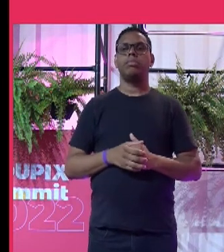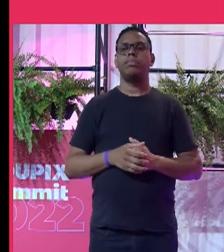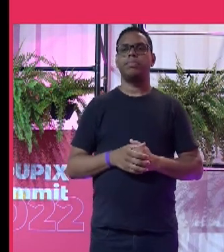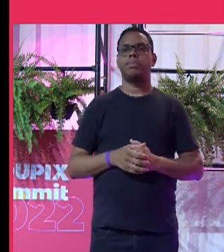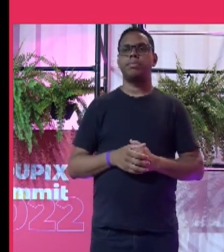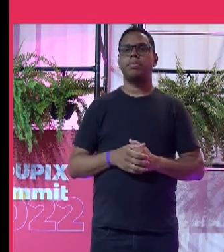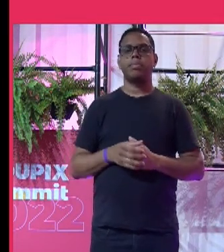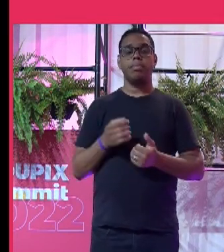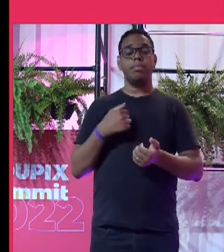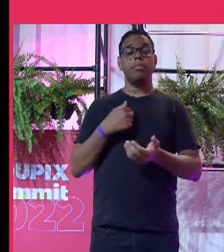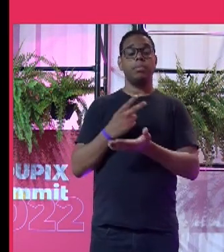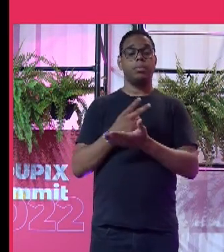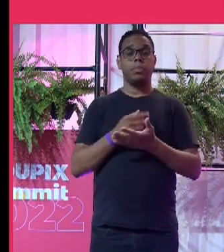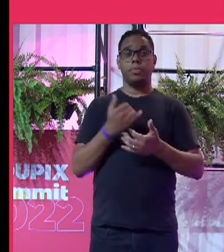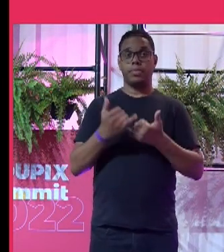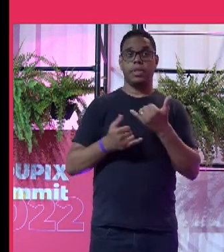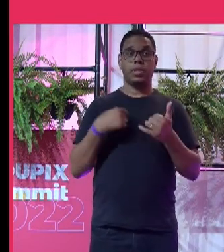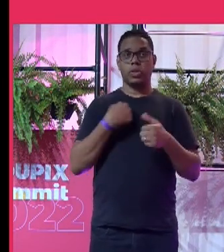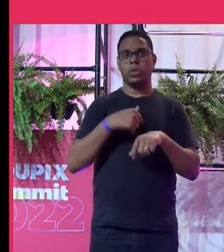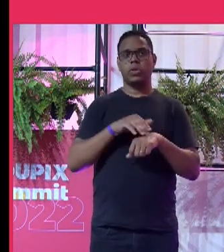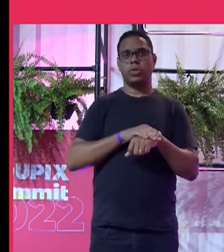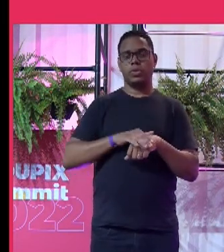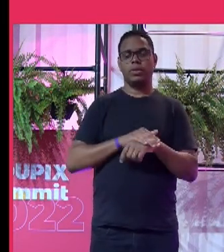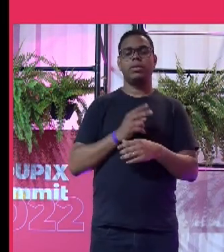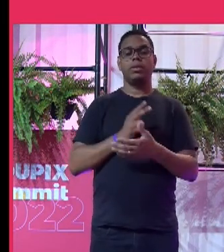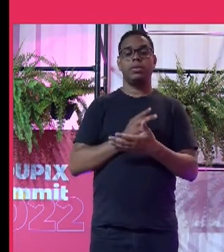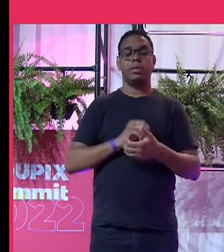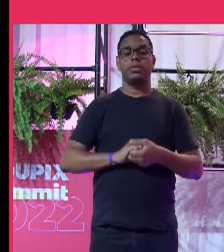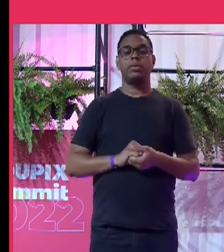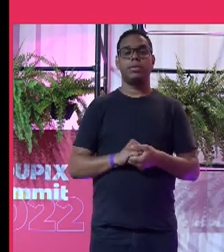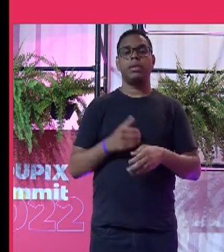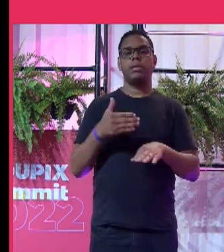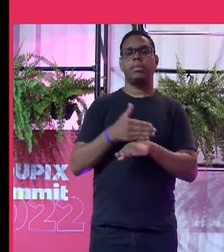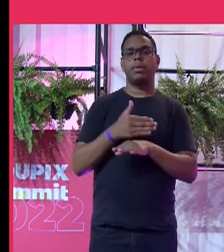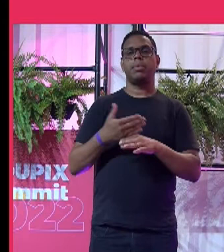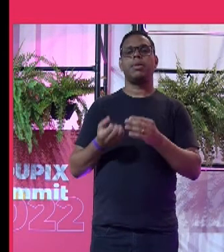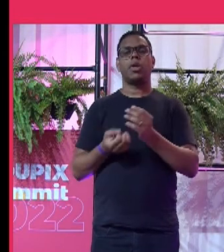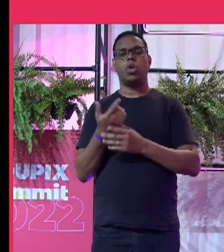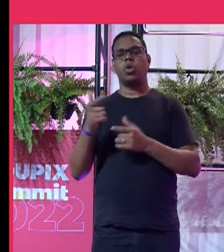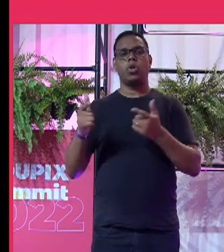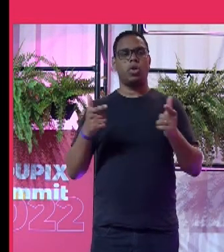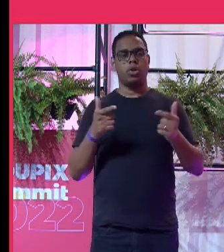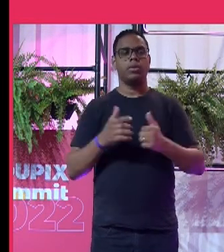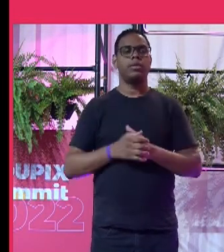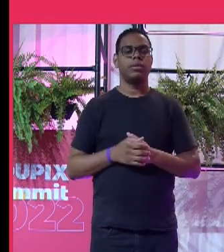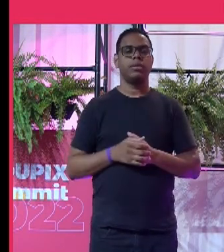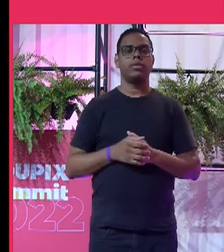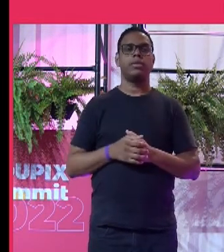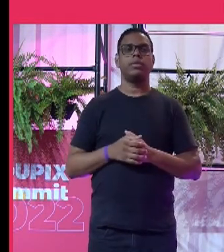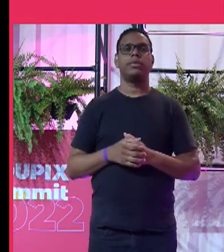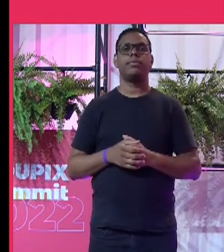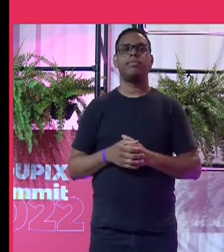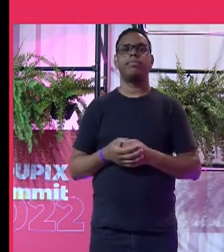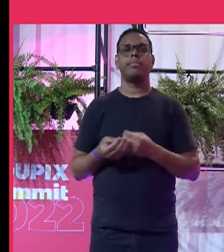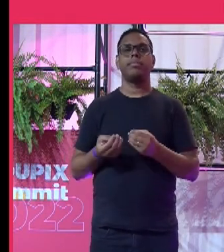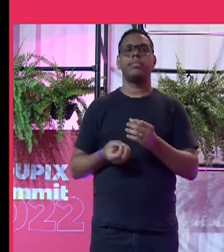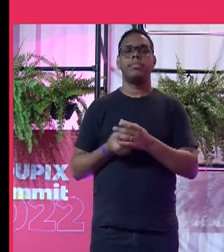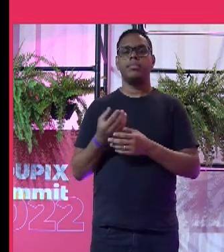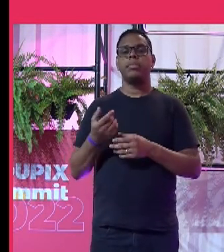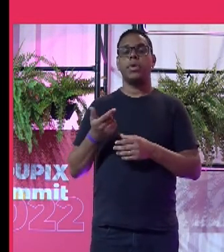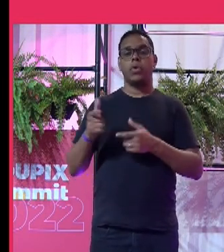Eu sempre brinco, toda vez que a gente conversa, converso com outros criadores, enfim, converso